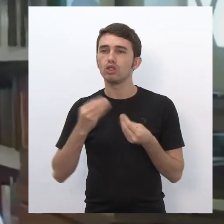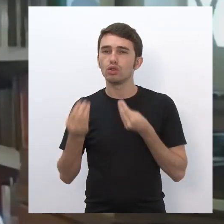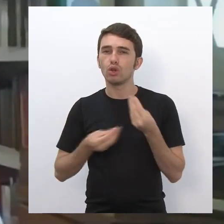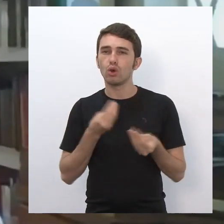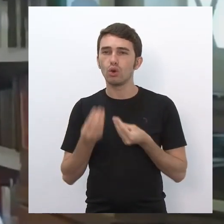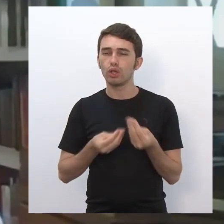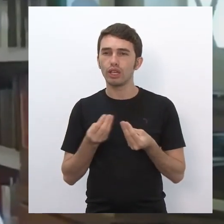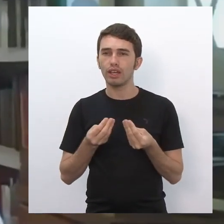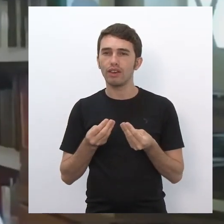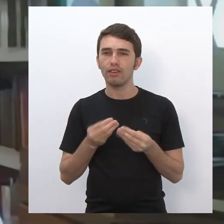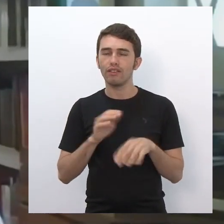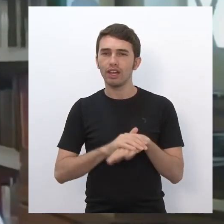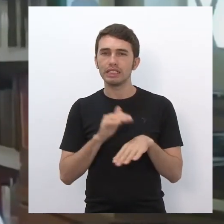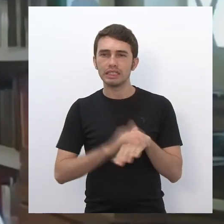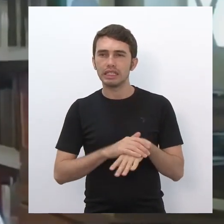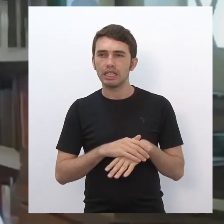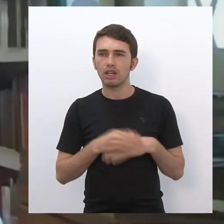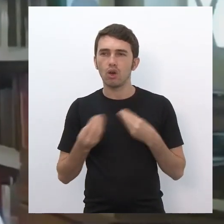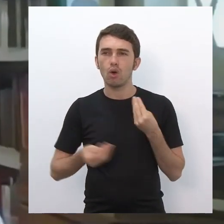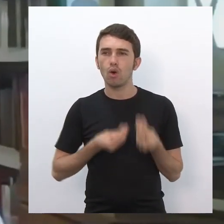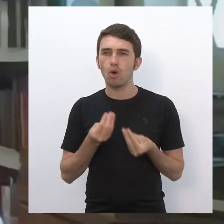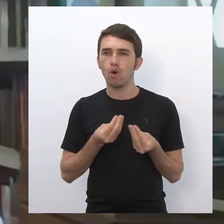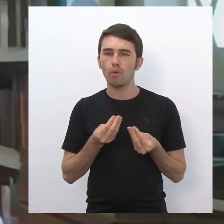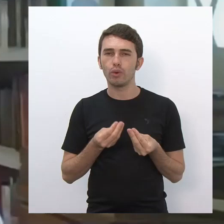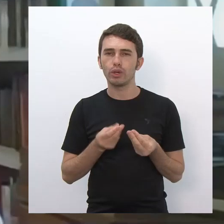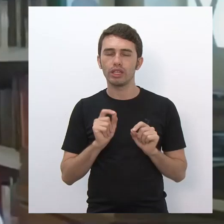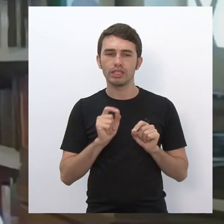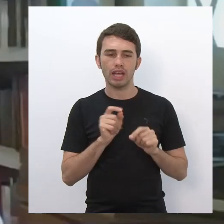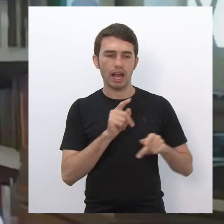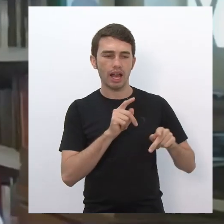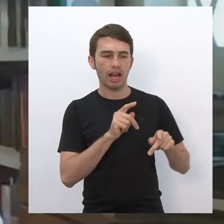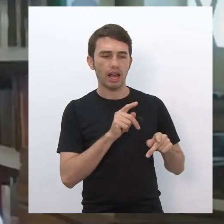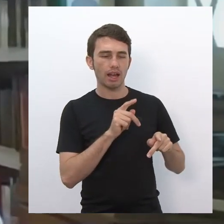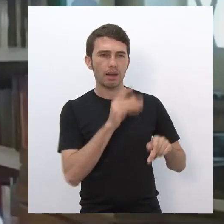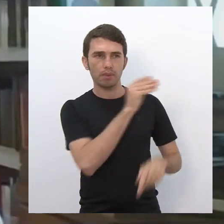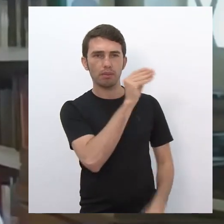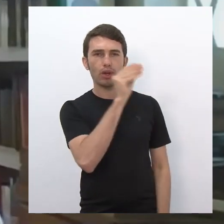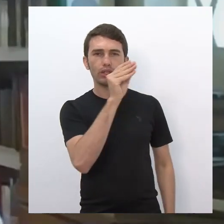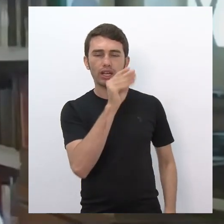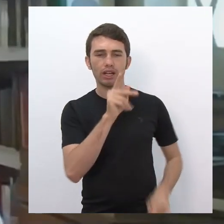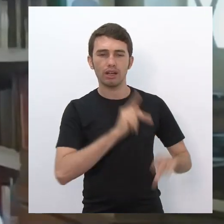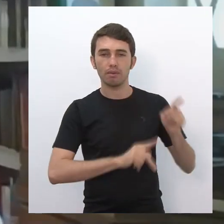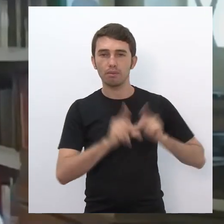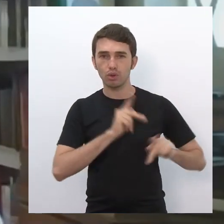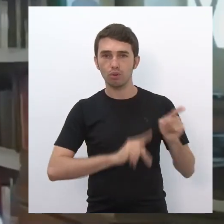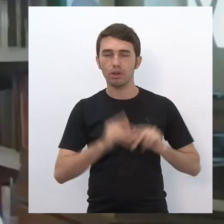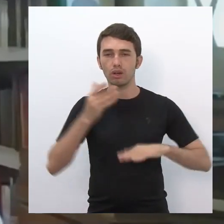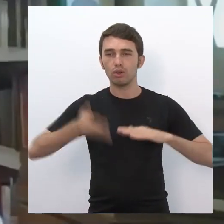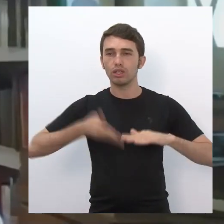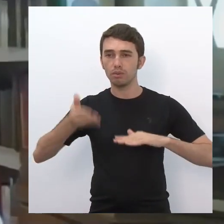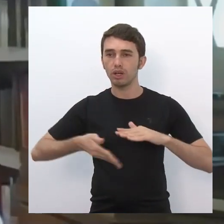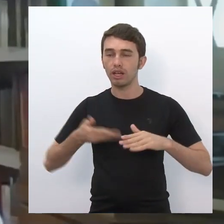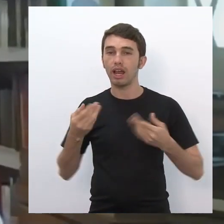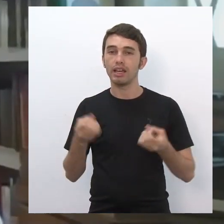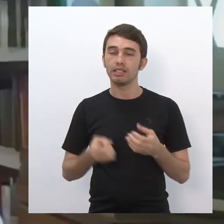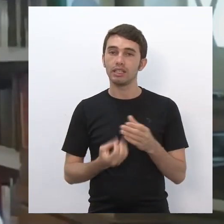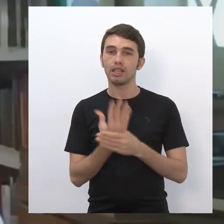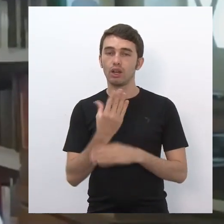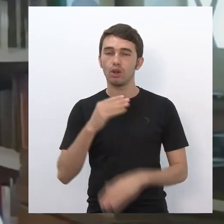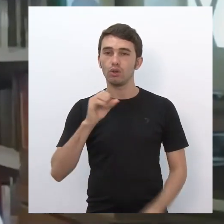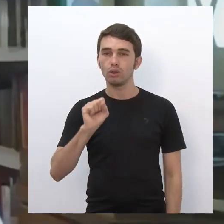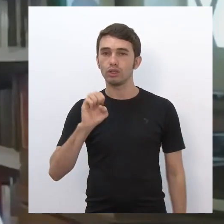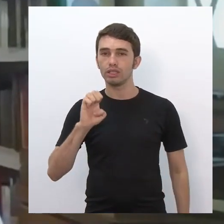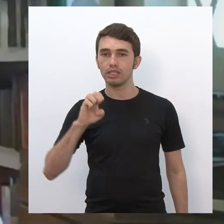estadual sobre o que deveria ser a biblioteca pública contemporânea, e se formou um seminário, um grande seminário